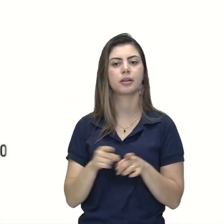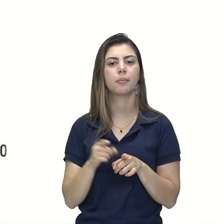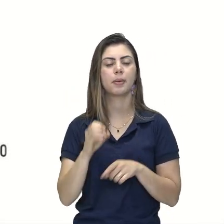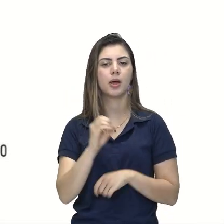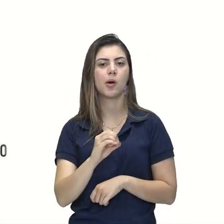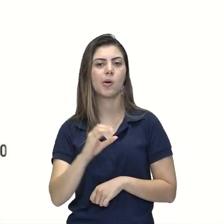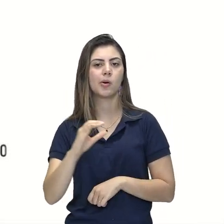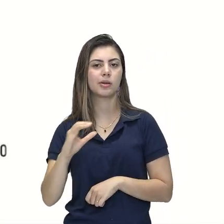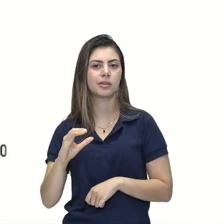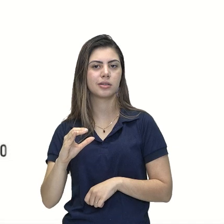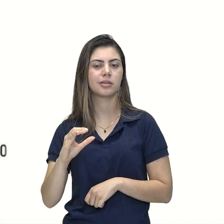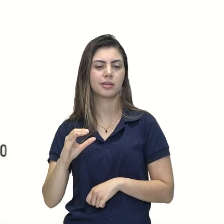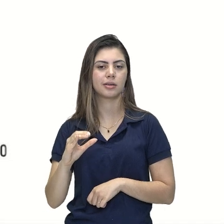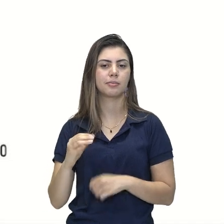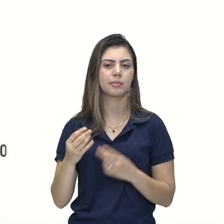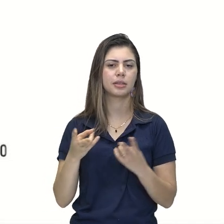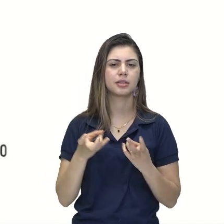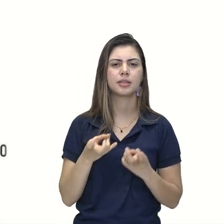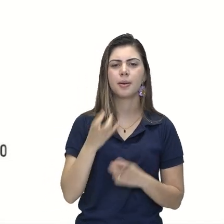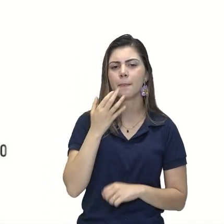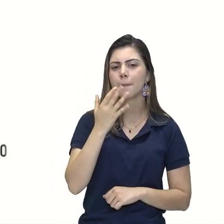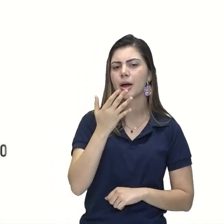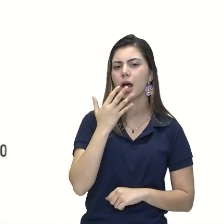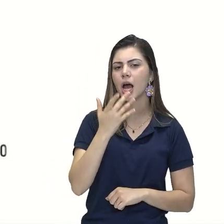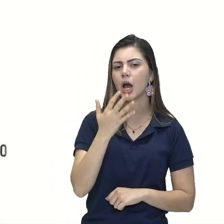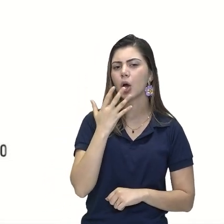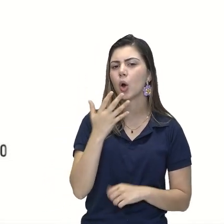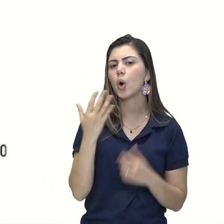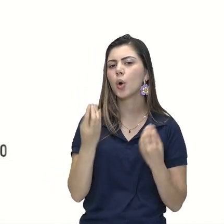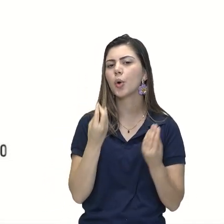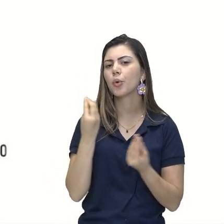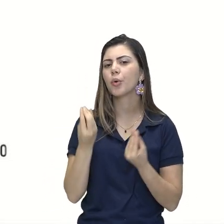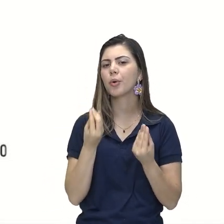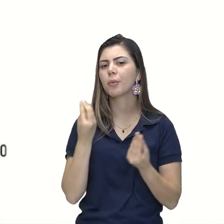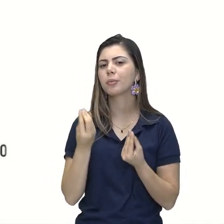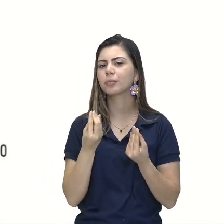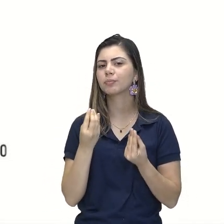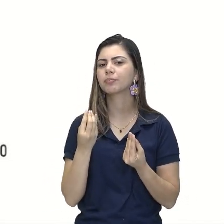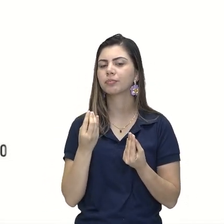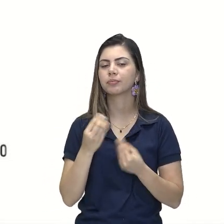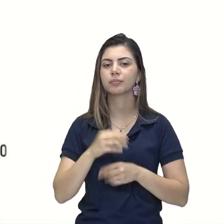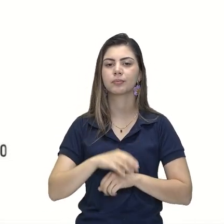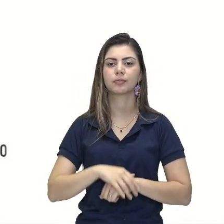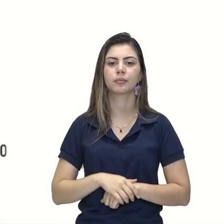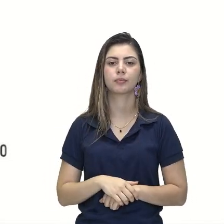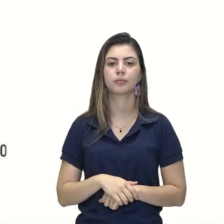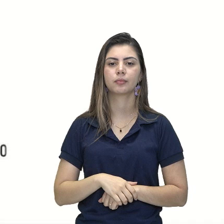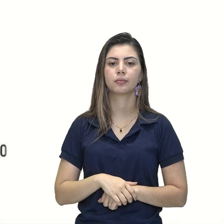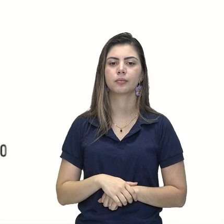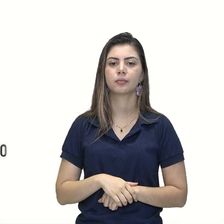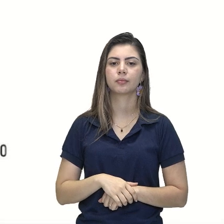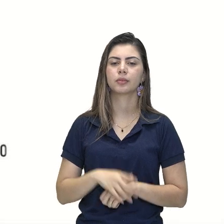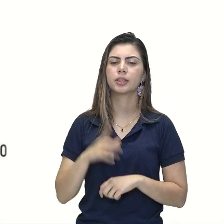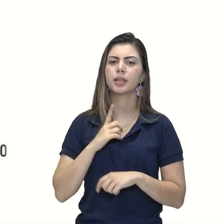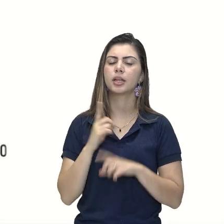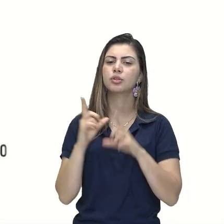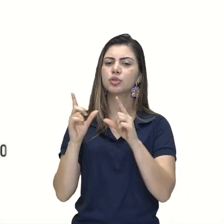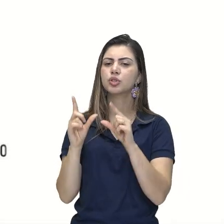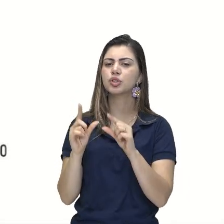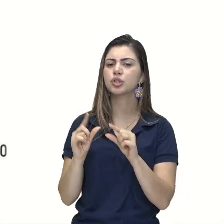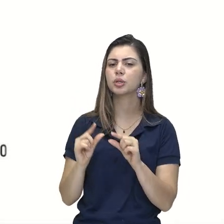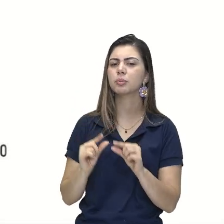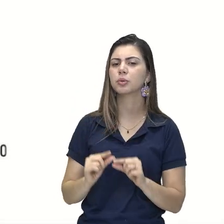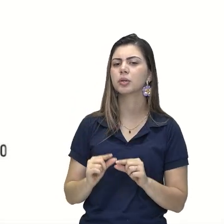Oceania, observe que a tonalidade das cores, elas vão ficando ali menos intensa, que